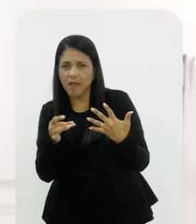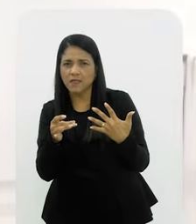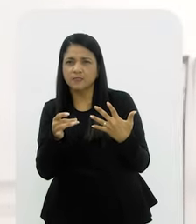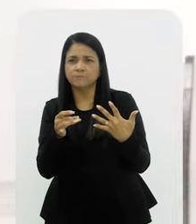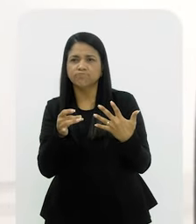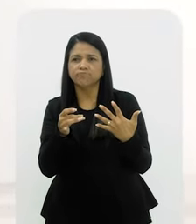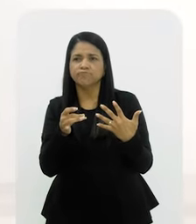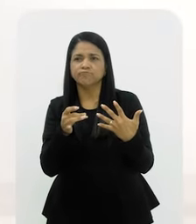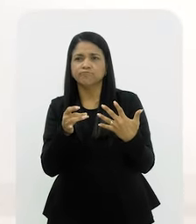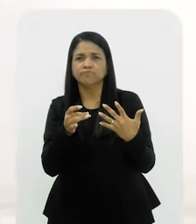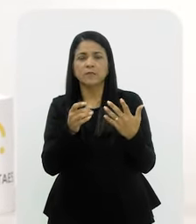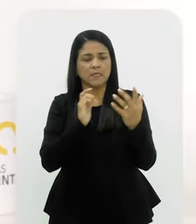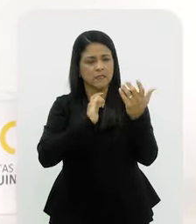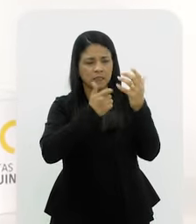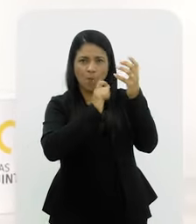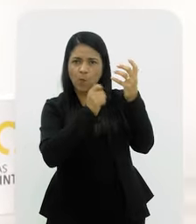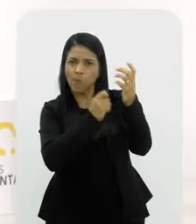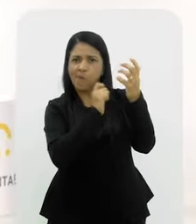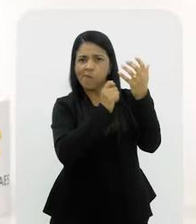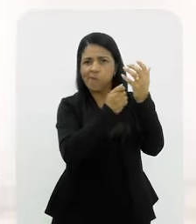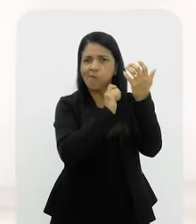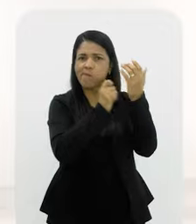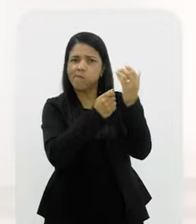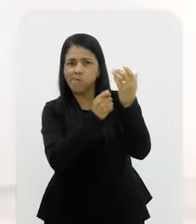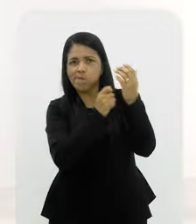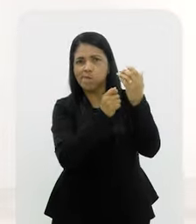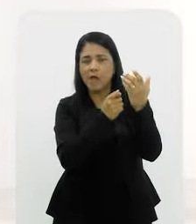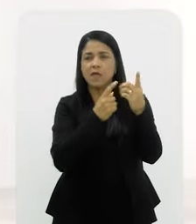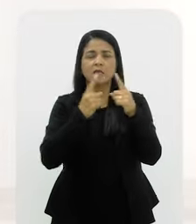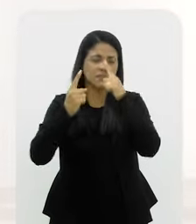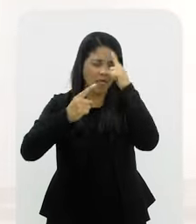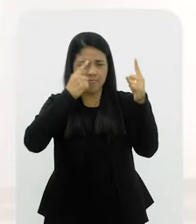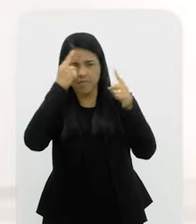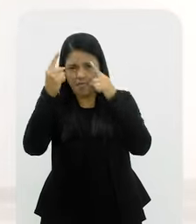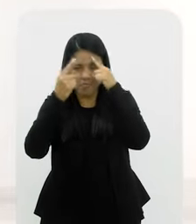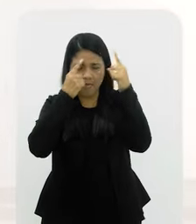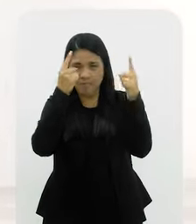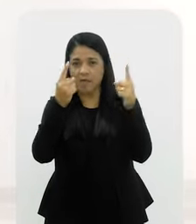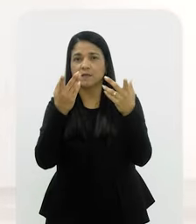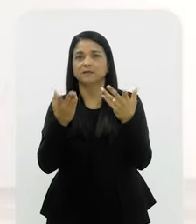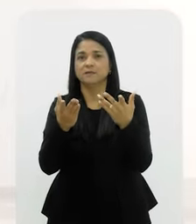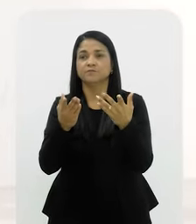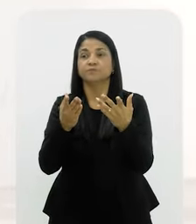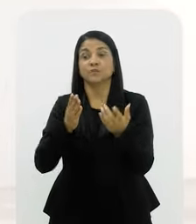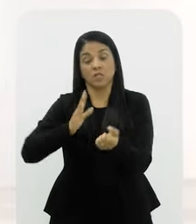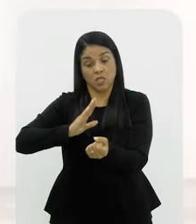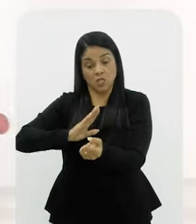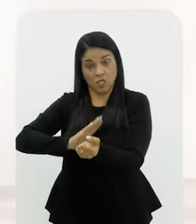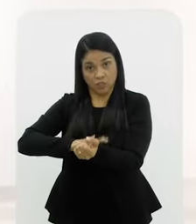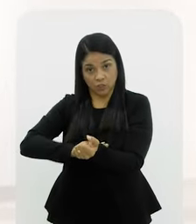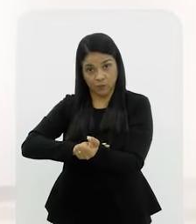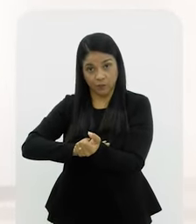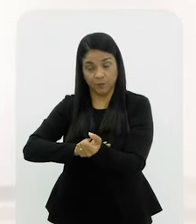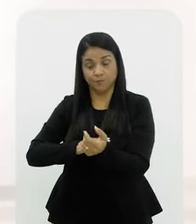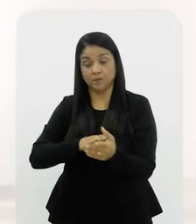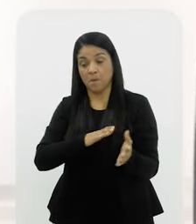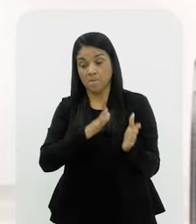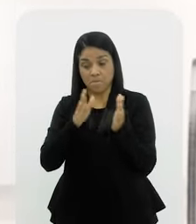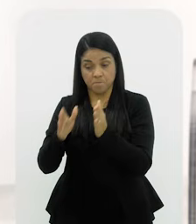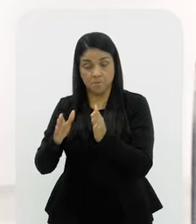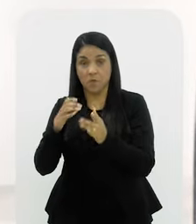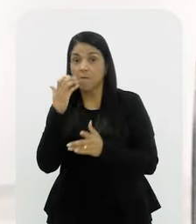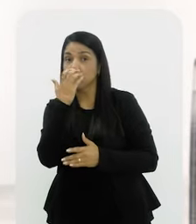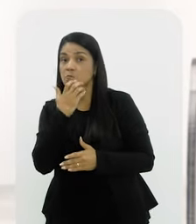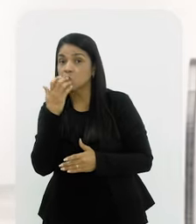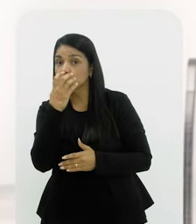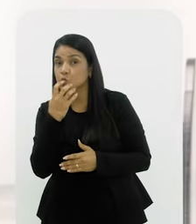detalhes de convenções de tamborins, elevadas, e ideias. Isso é uma coisa, parte rítmica.